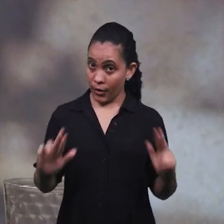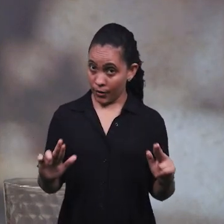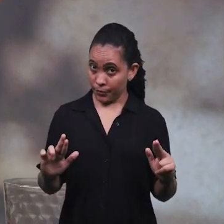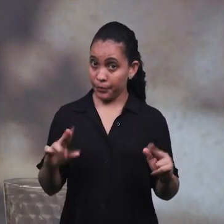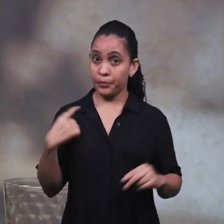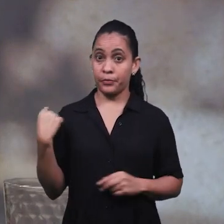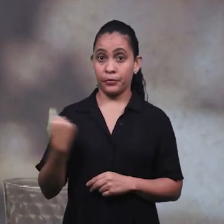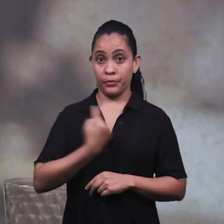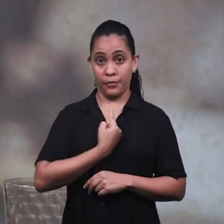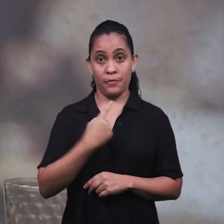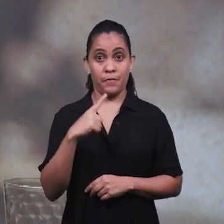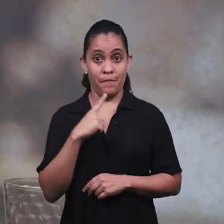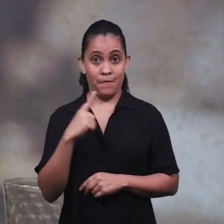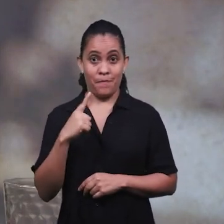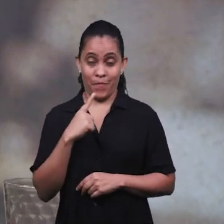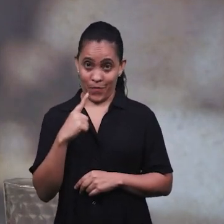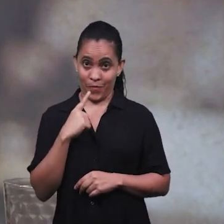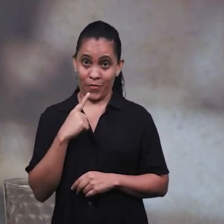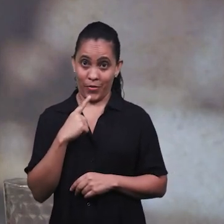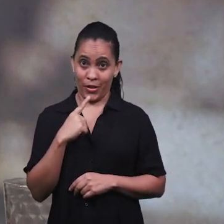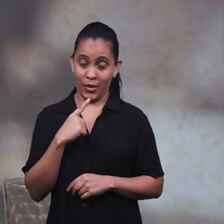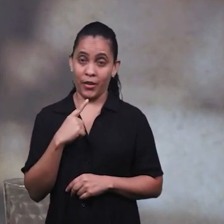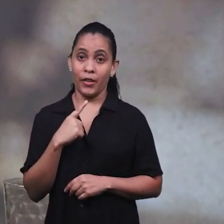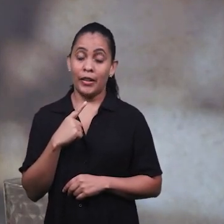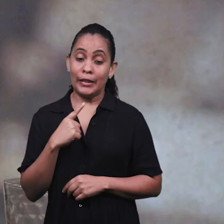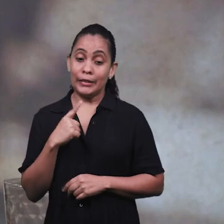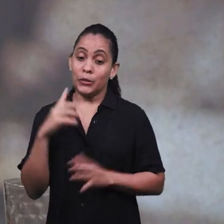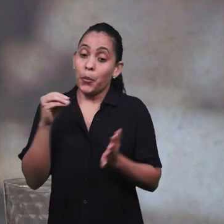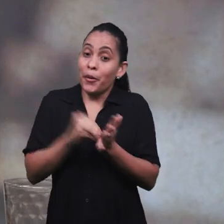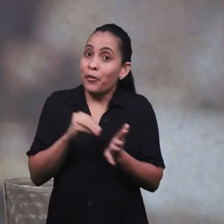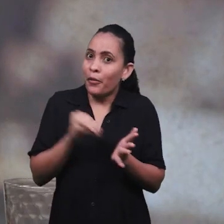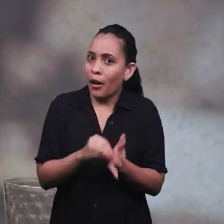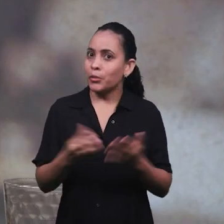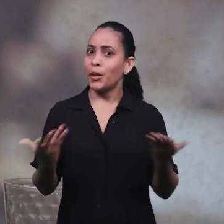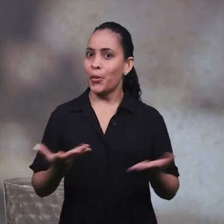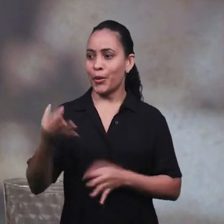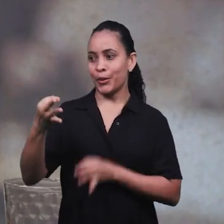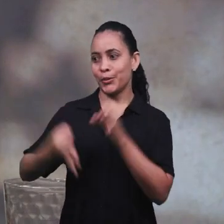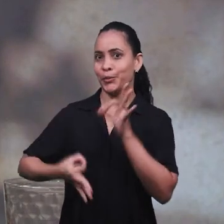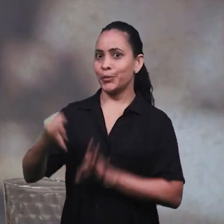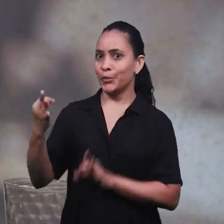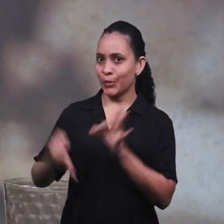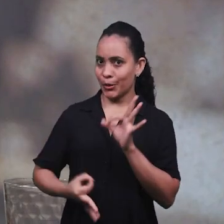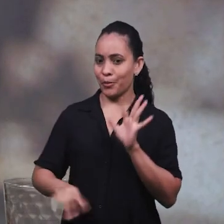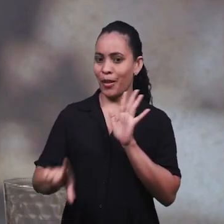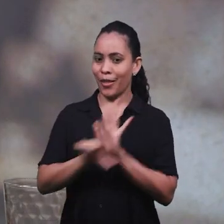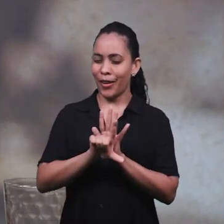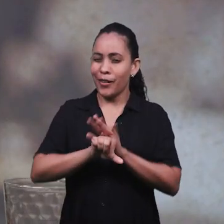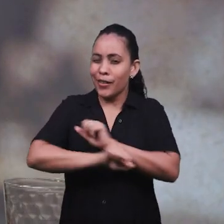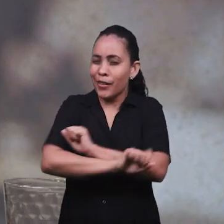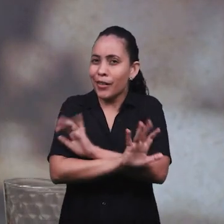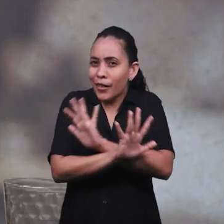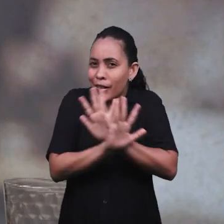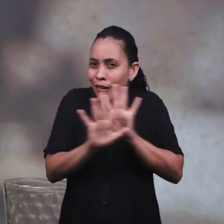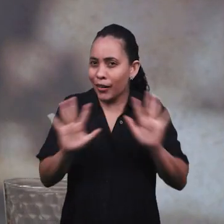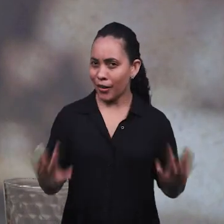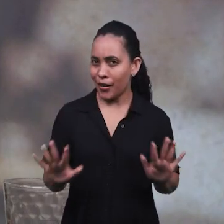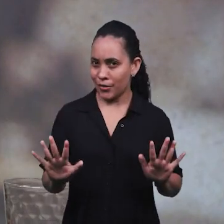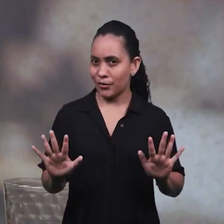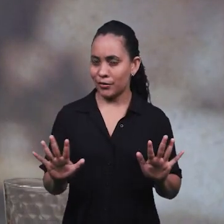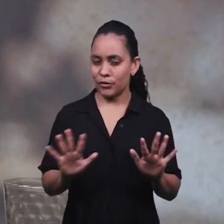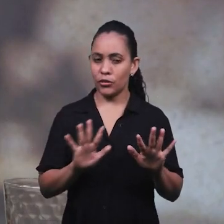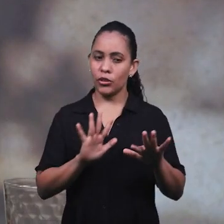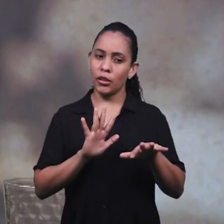nós temos uma ausência legal. Não temos uma lei que fale especificamente do Airbnb e de outras